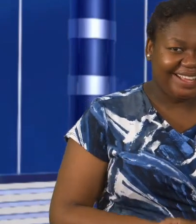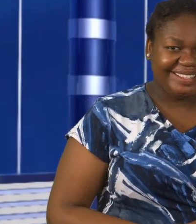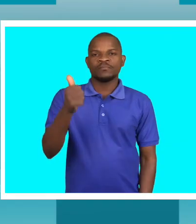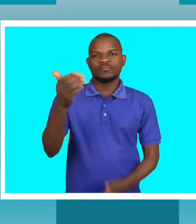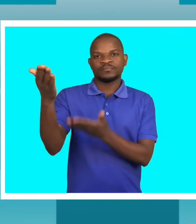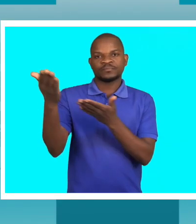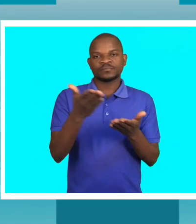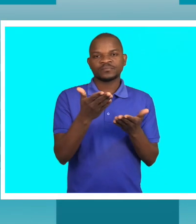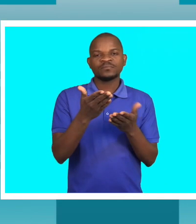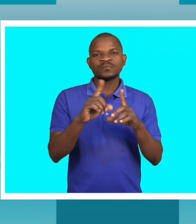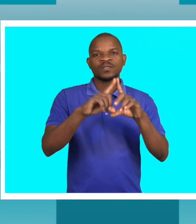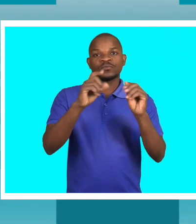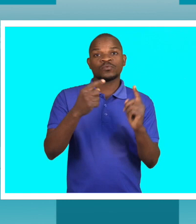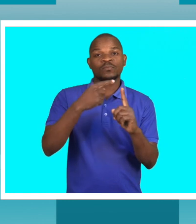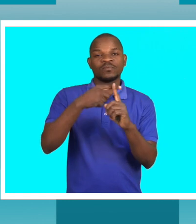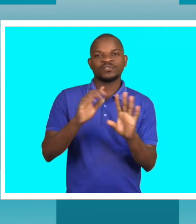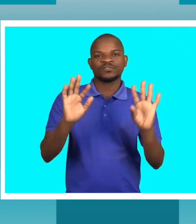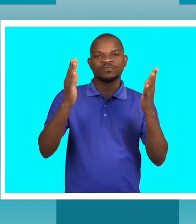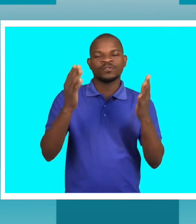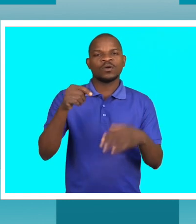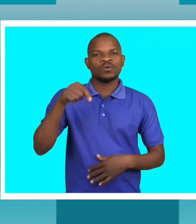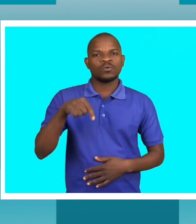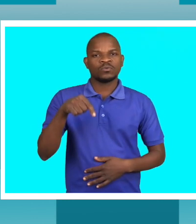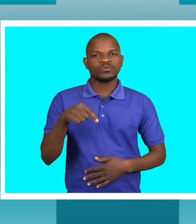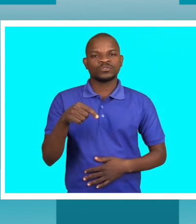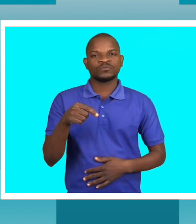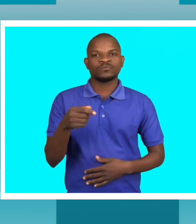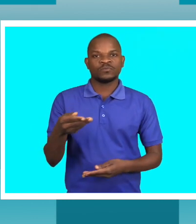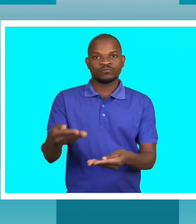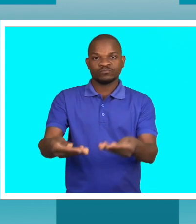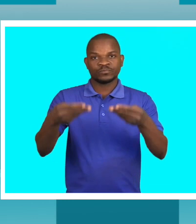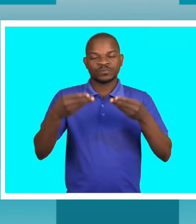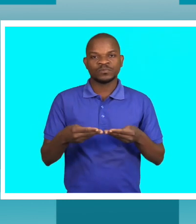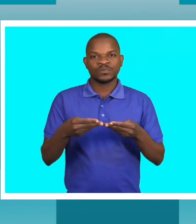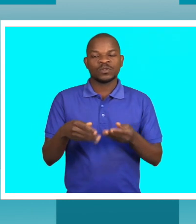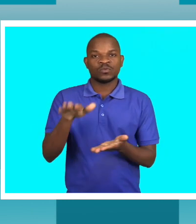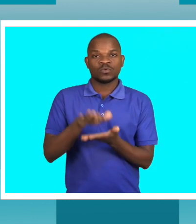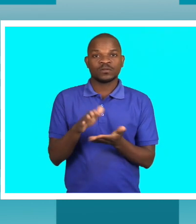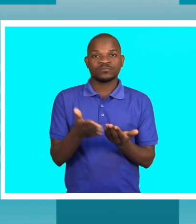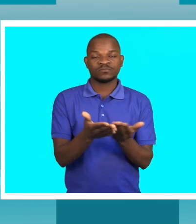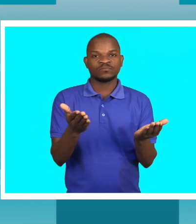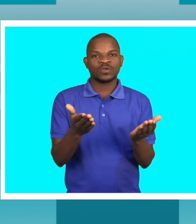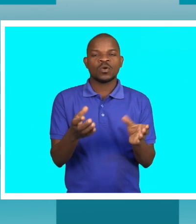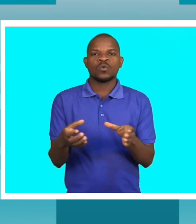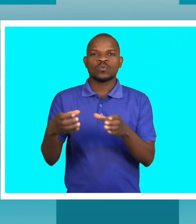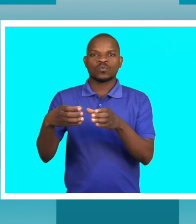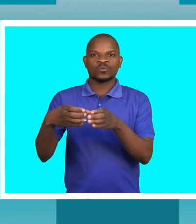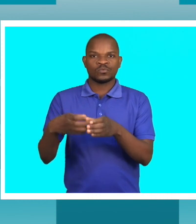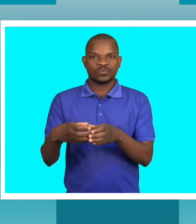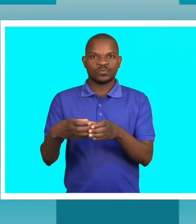Acompanhe. Bem-vindos ao Espaço Mais Vida. Hoje temos o prazer de receber nos estúdios a